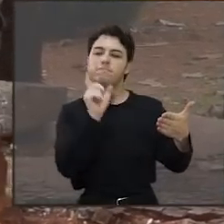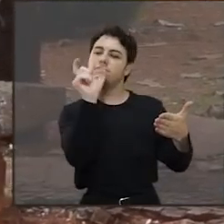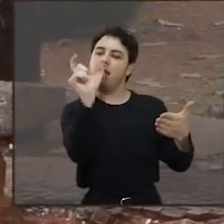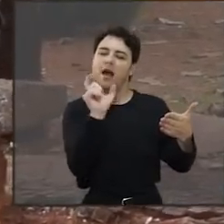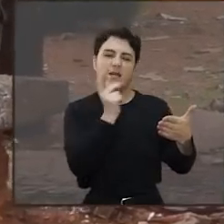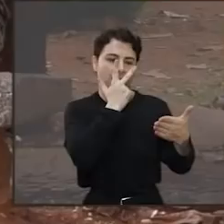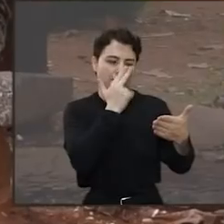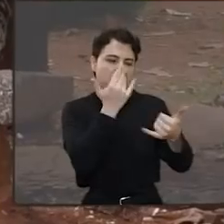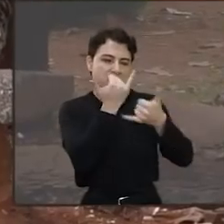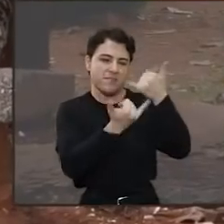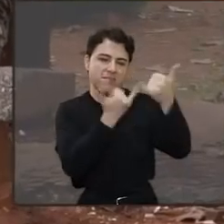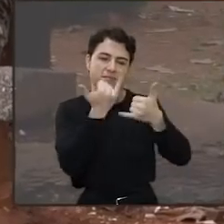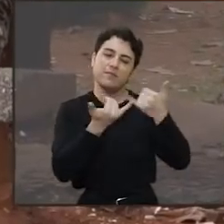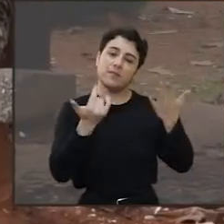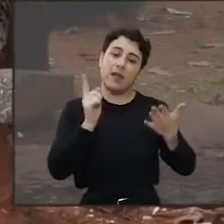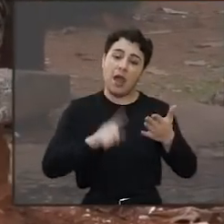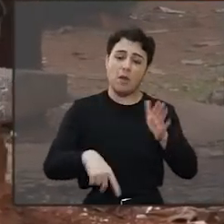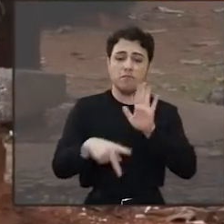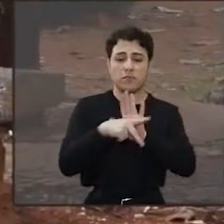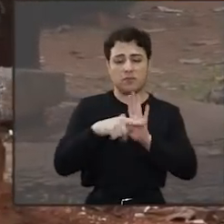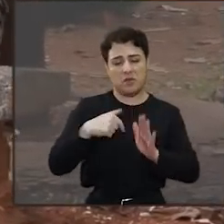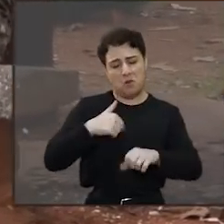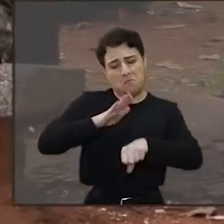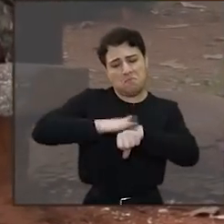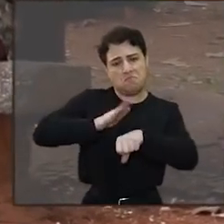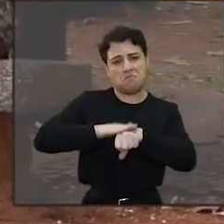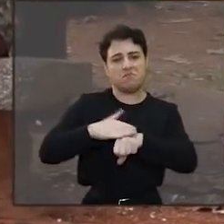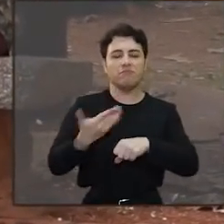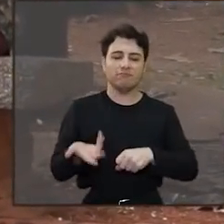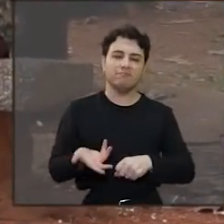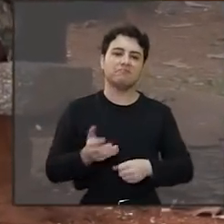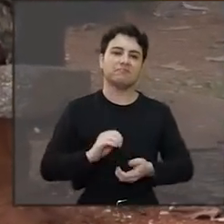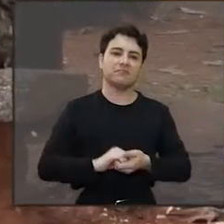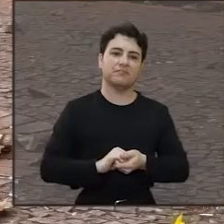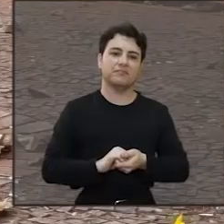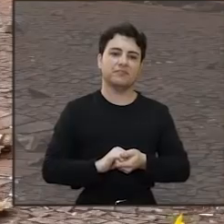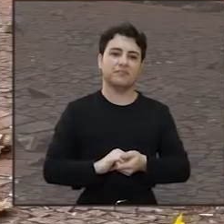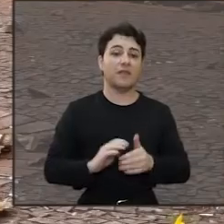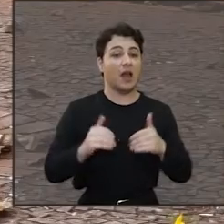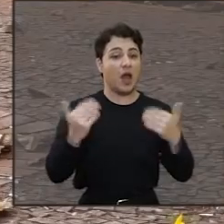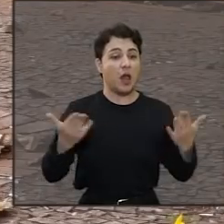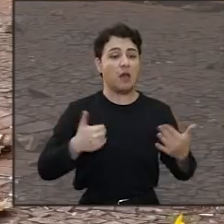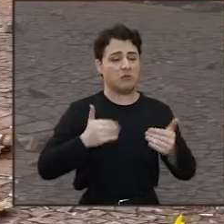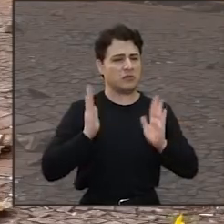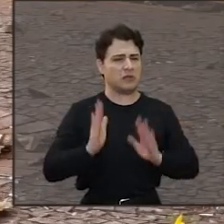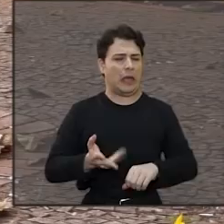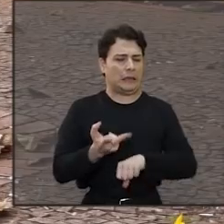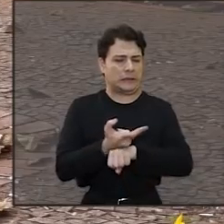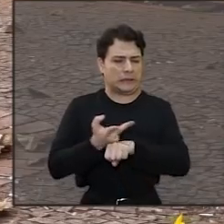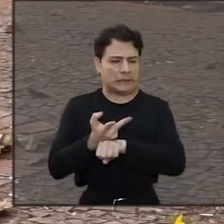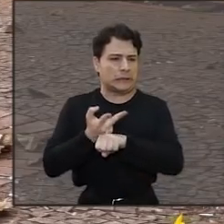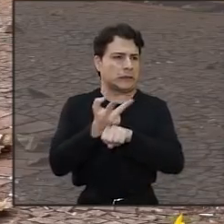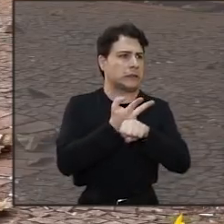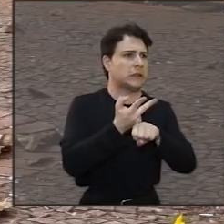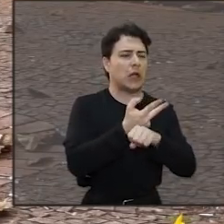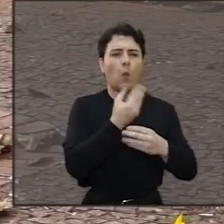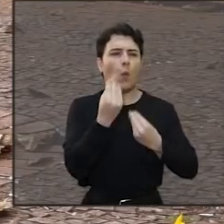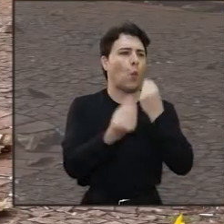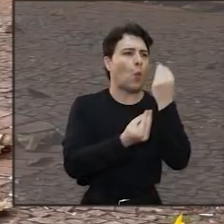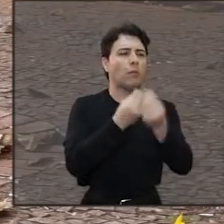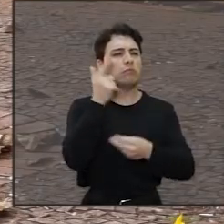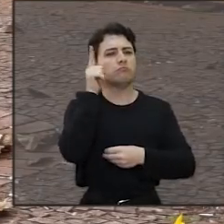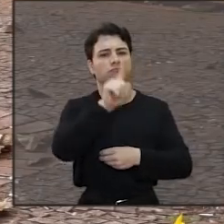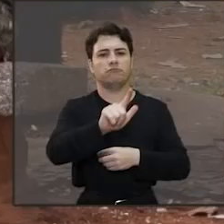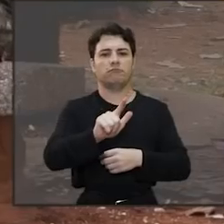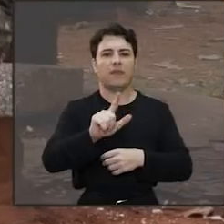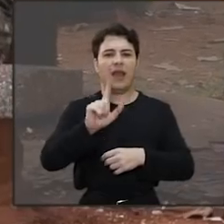fazer aqui, essa brincadeira com a palavra. Isso tem um porquê artístico e um porquê cultural. Então, Eu